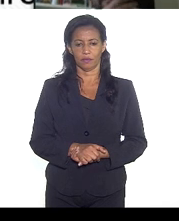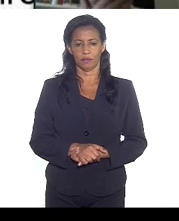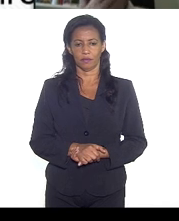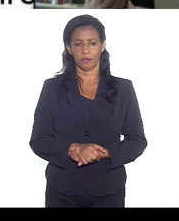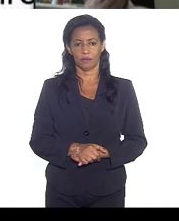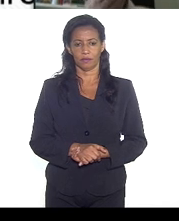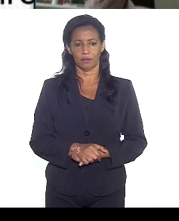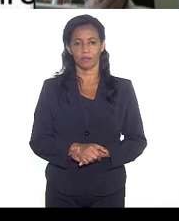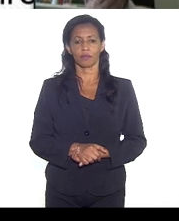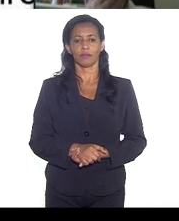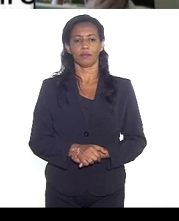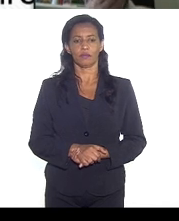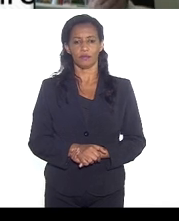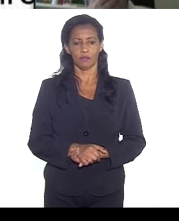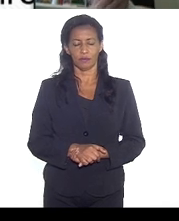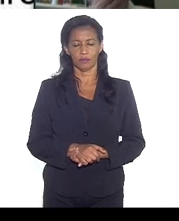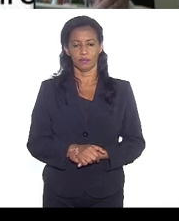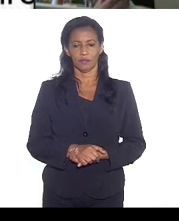Oi.